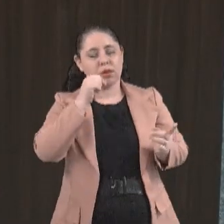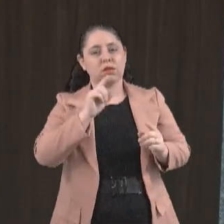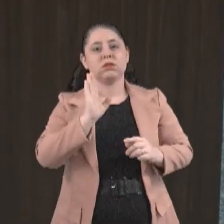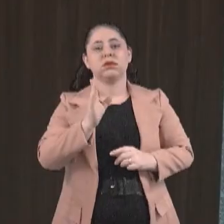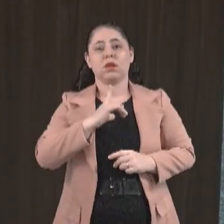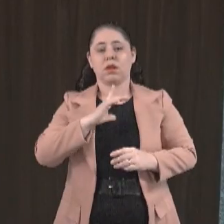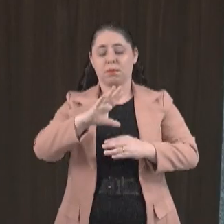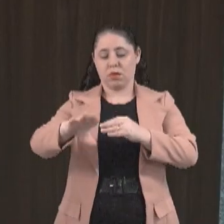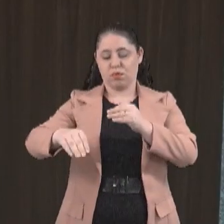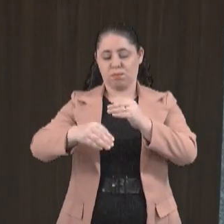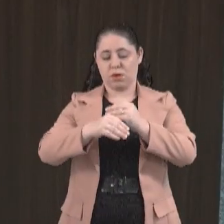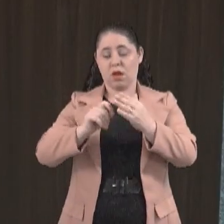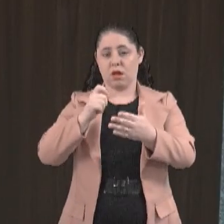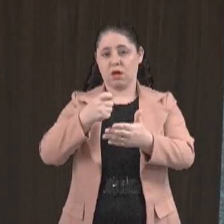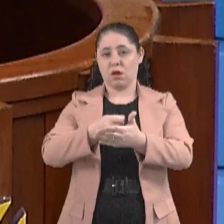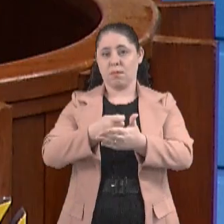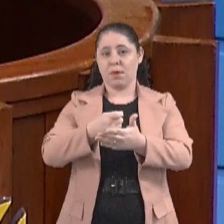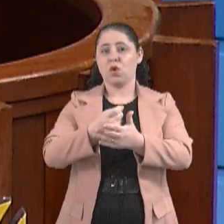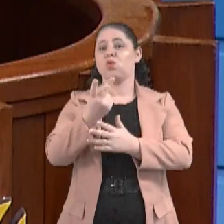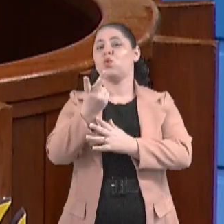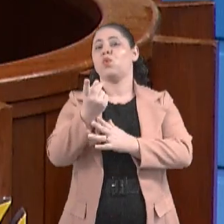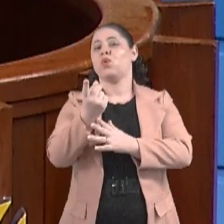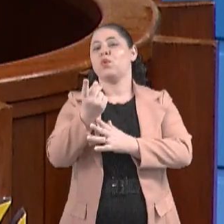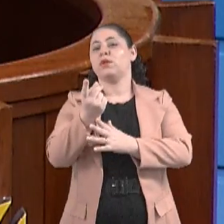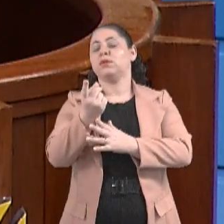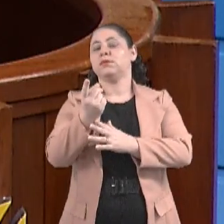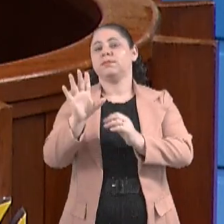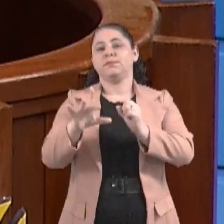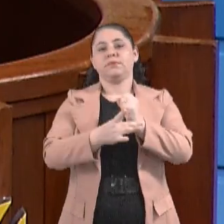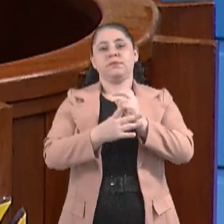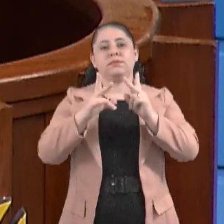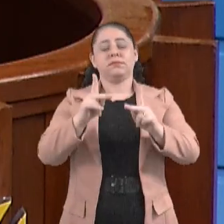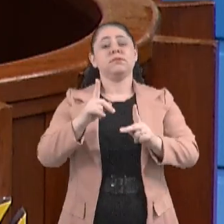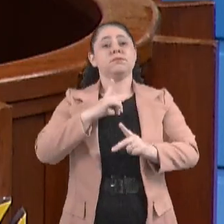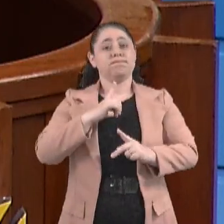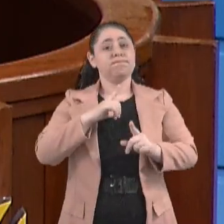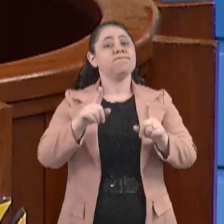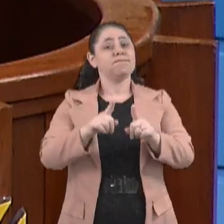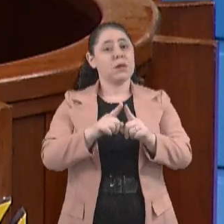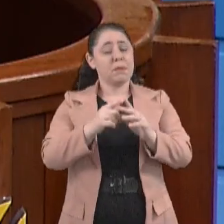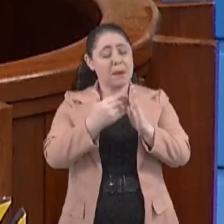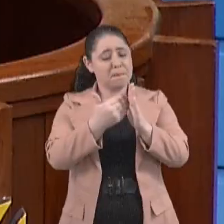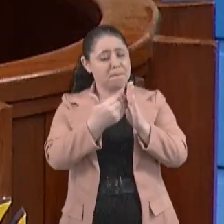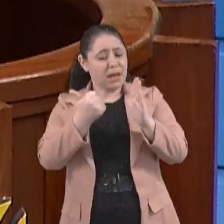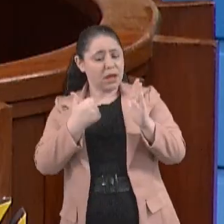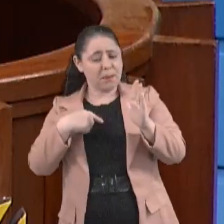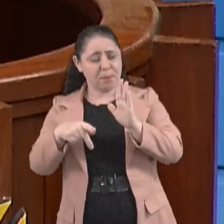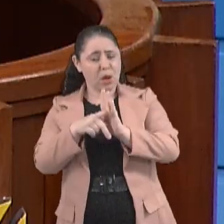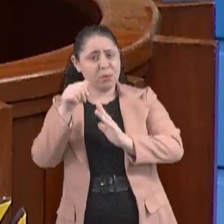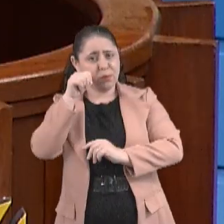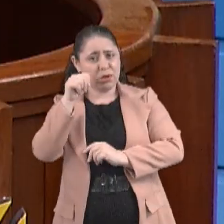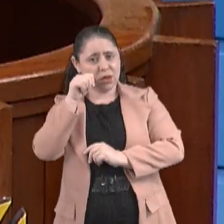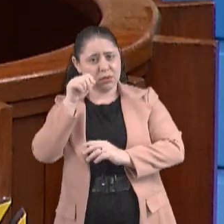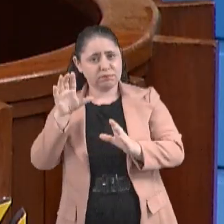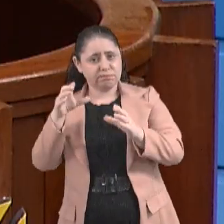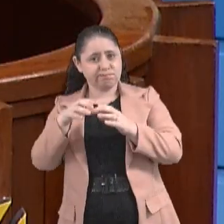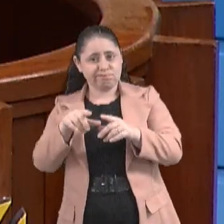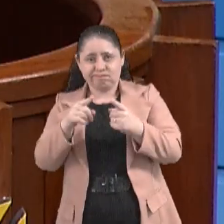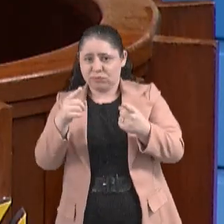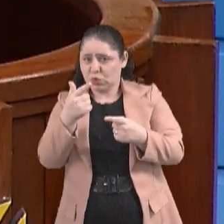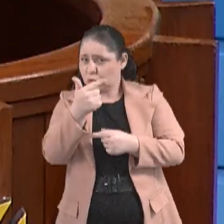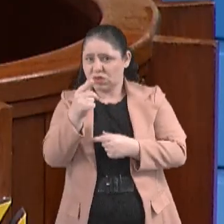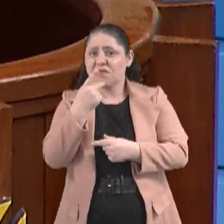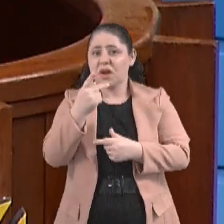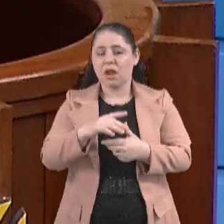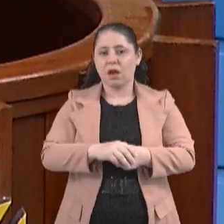uma emenda para garantir que o recurso da segurança pública tivesse uma parte para as mulheres. Não